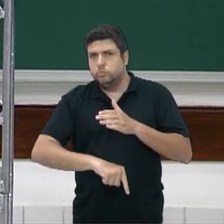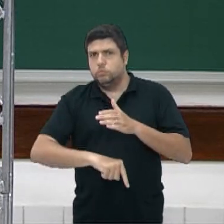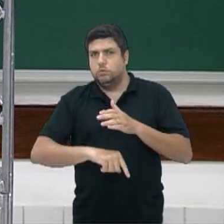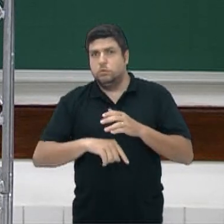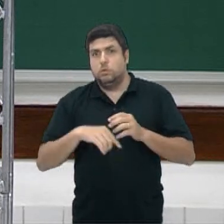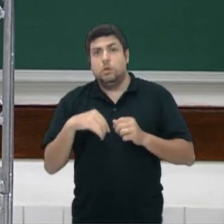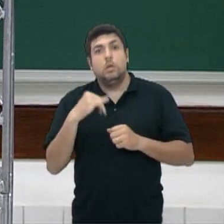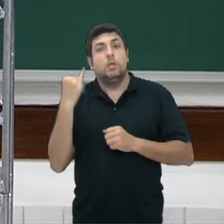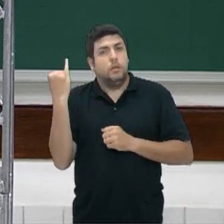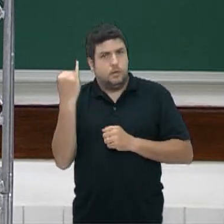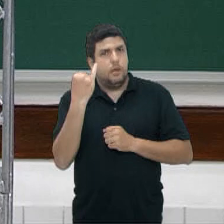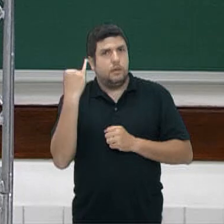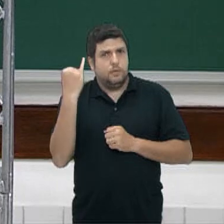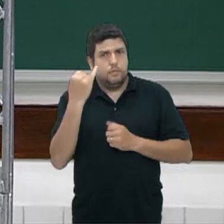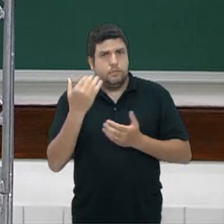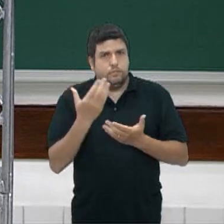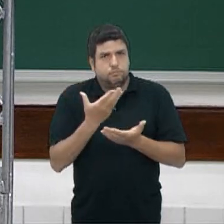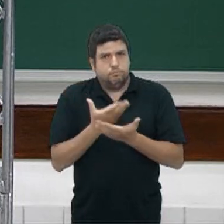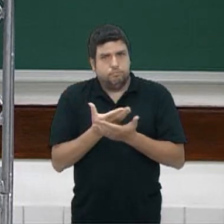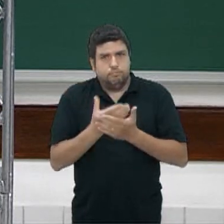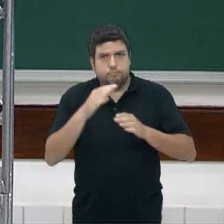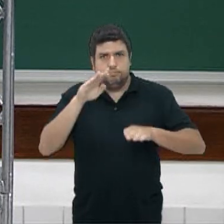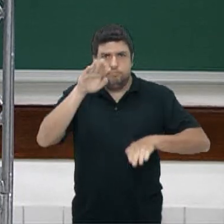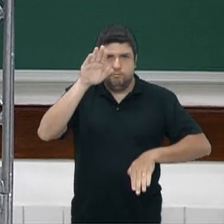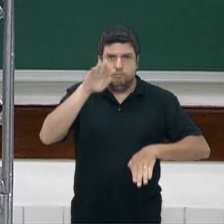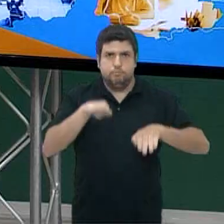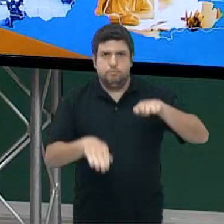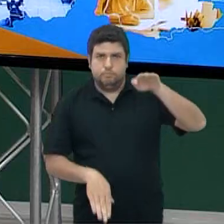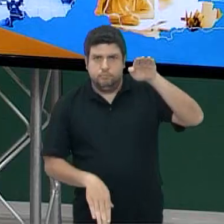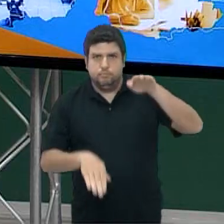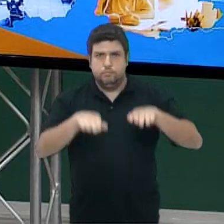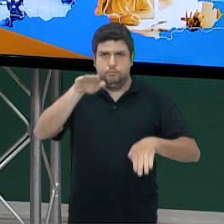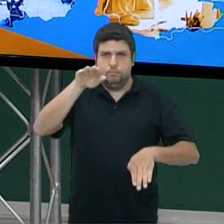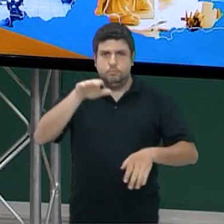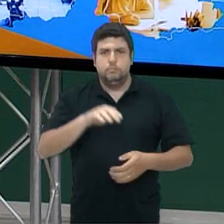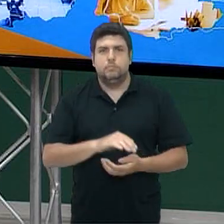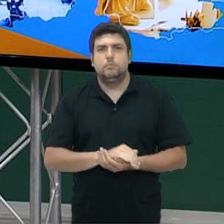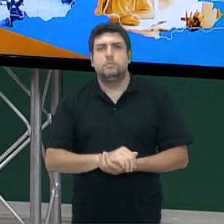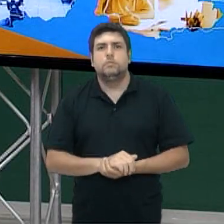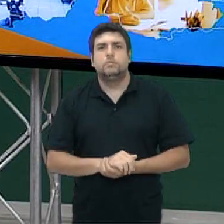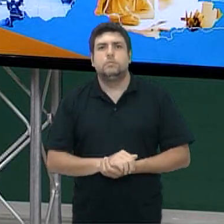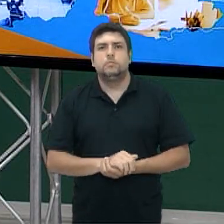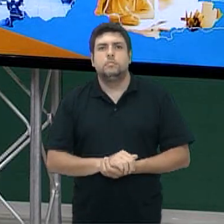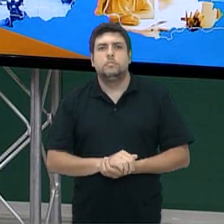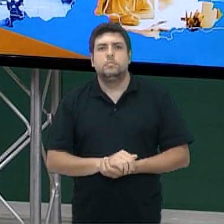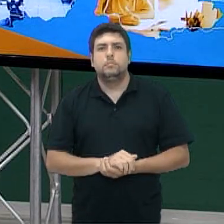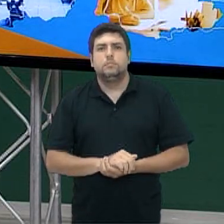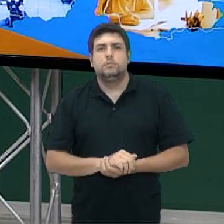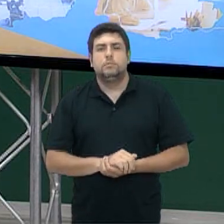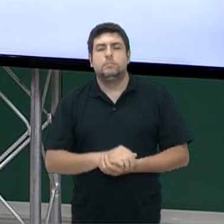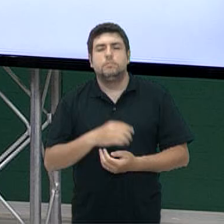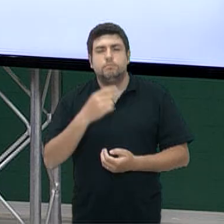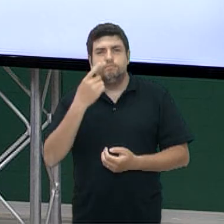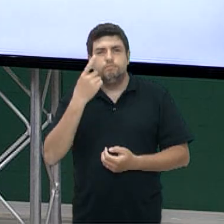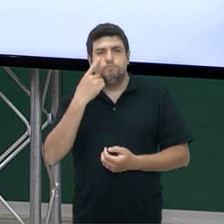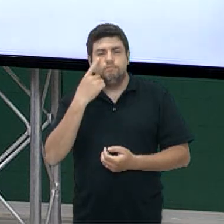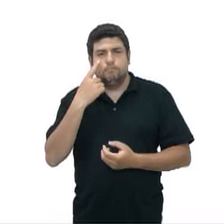o estudo dos movimentos, beleza? Vamos lá então, vamos retomar aqui os nossos